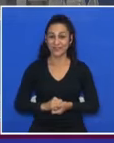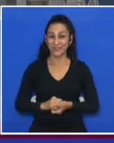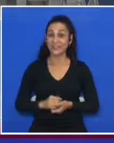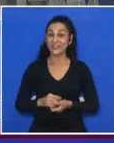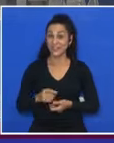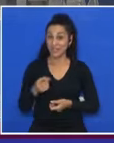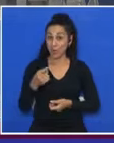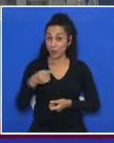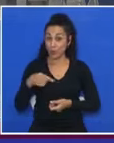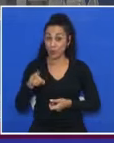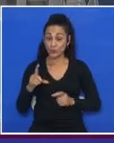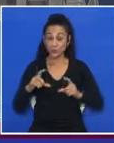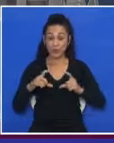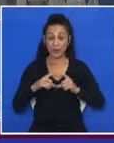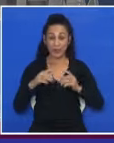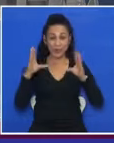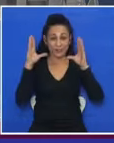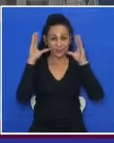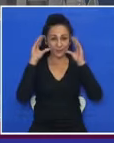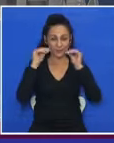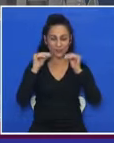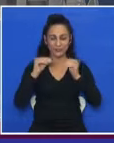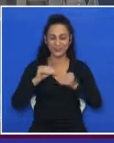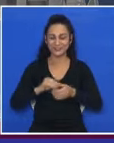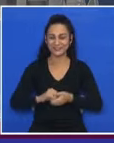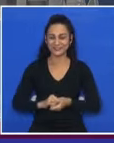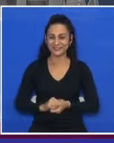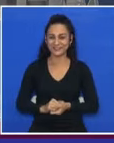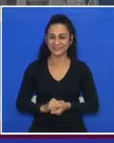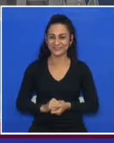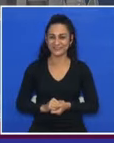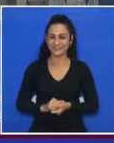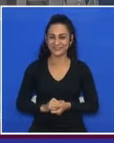E agora sim, a última bola da noite.